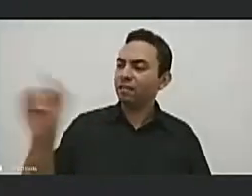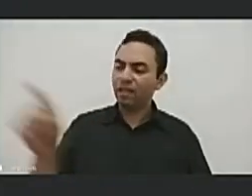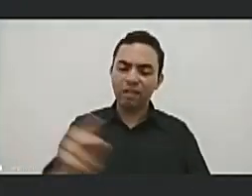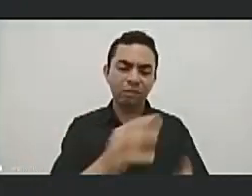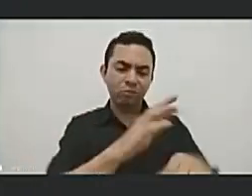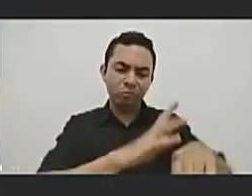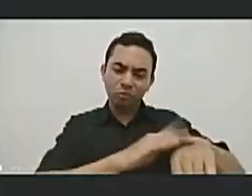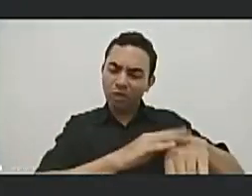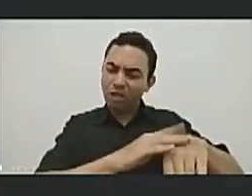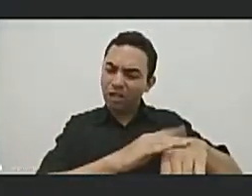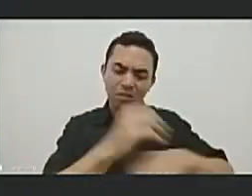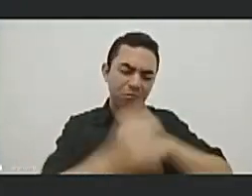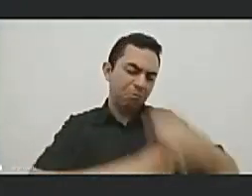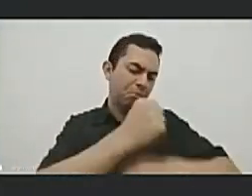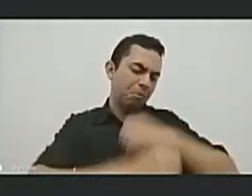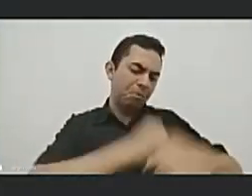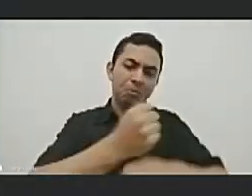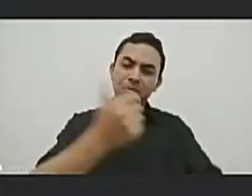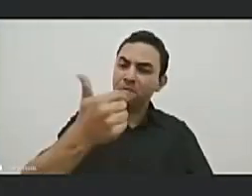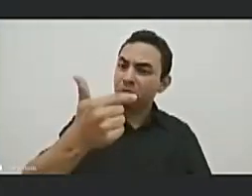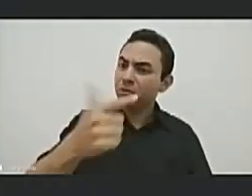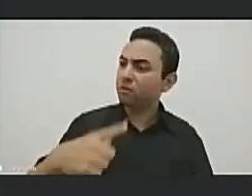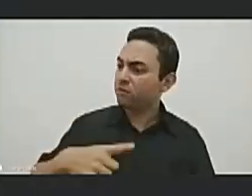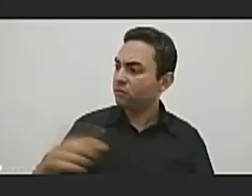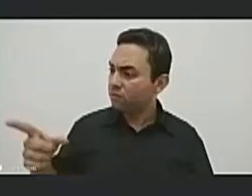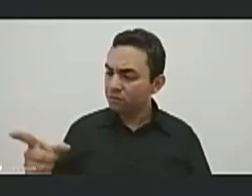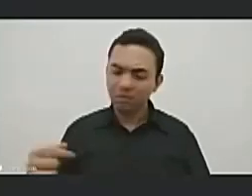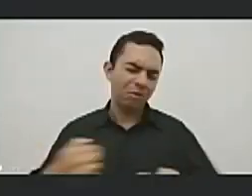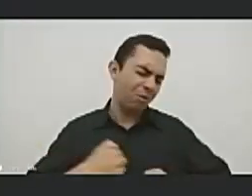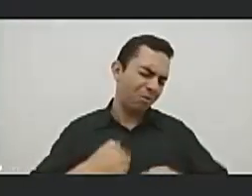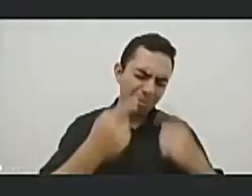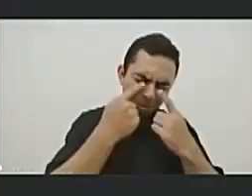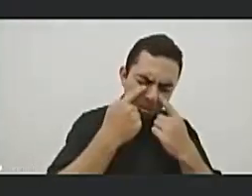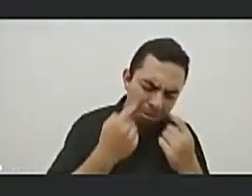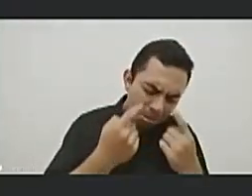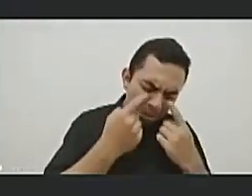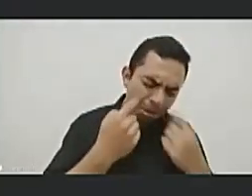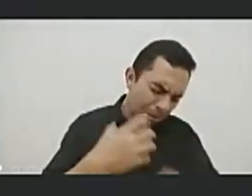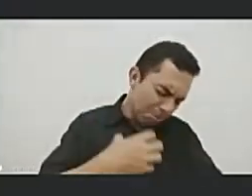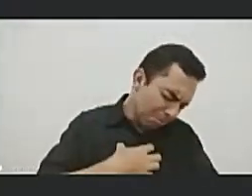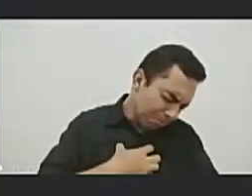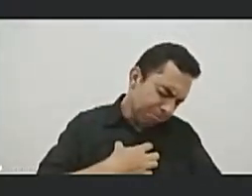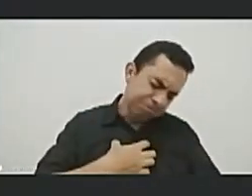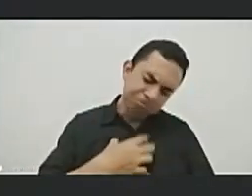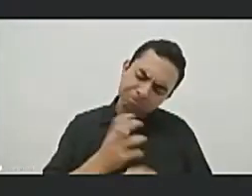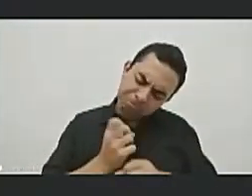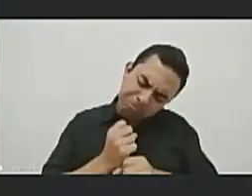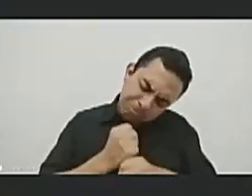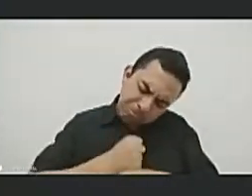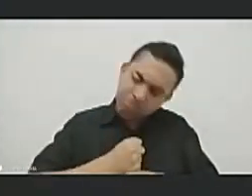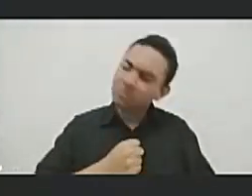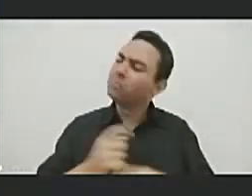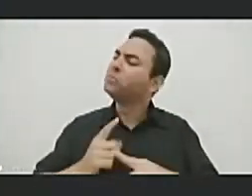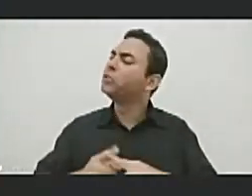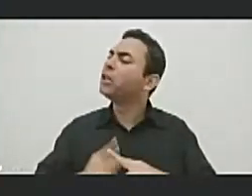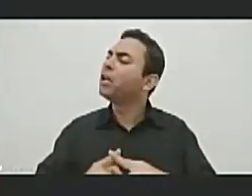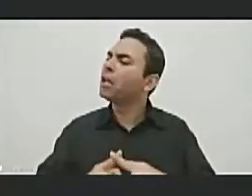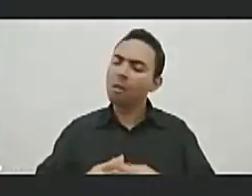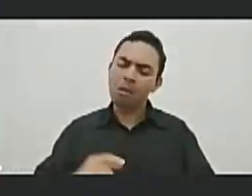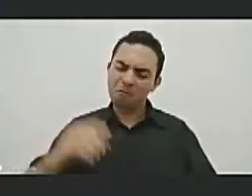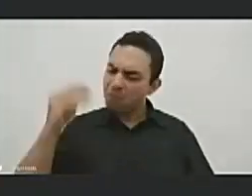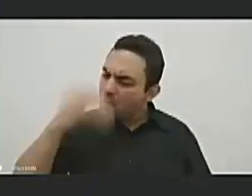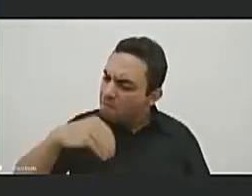isso eu choro porque eu sei o que essas mães fazem não é por Fraqueza não me